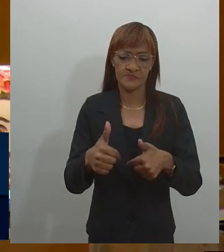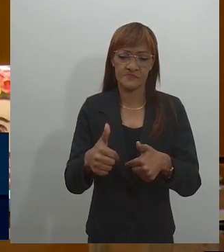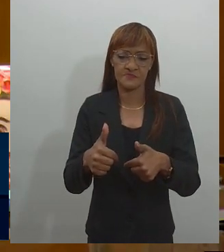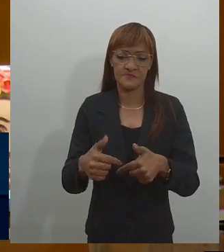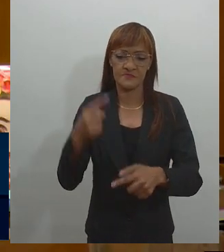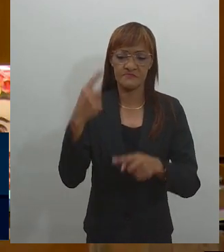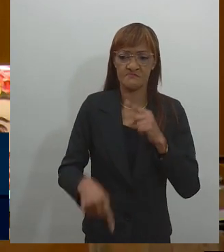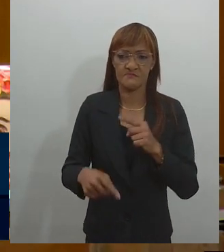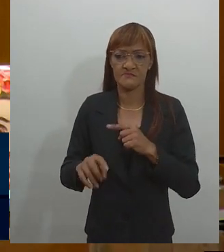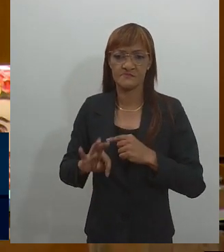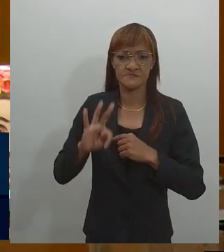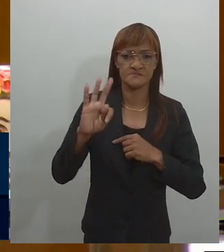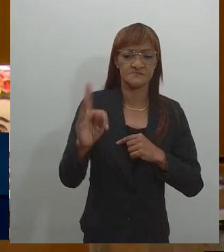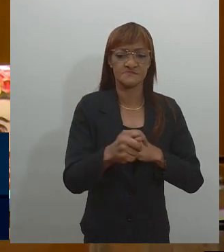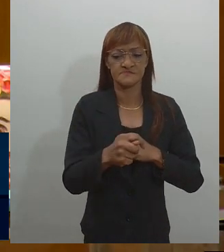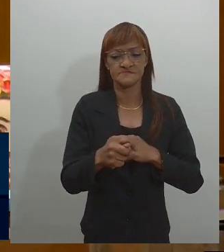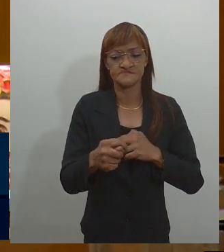do Brasil.